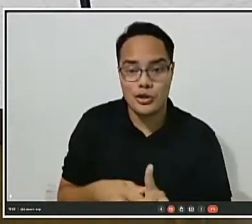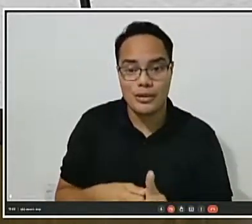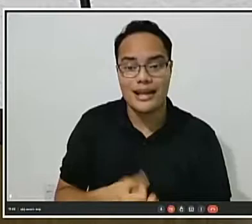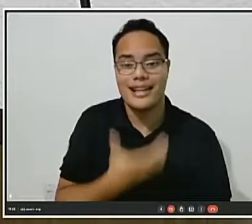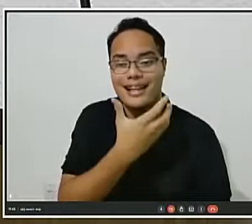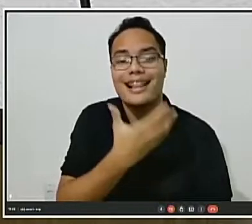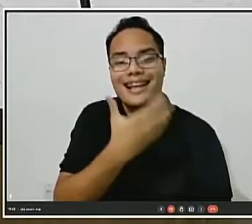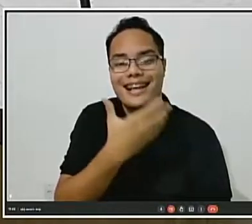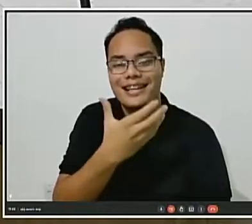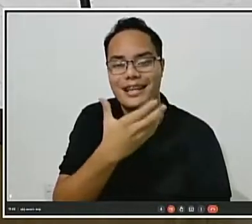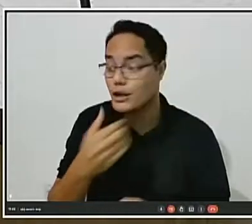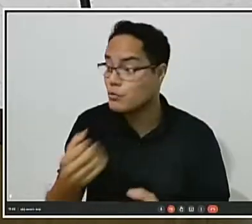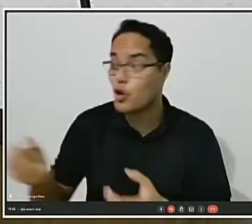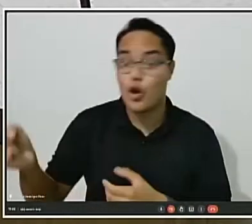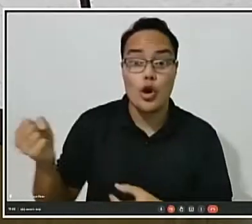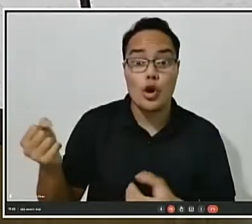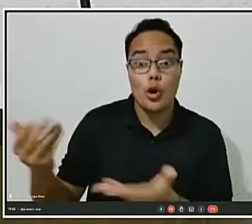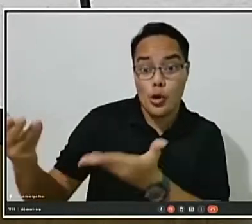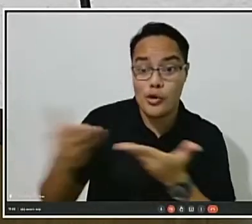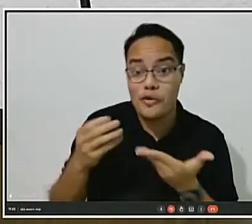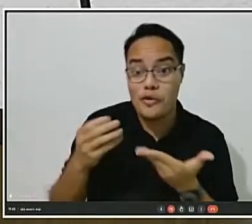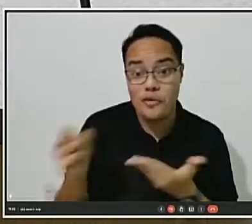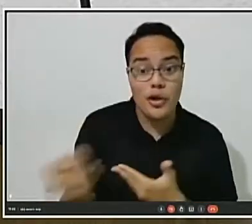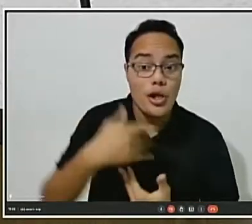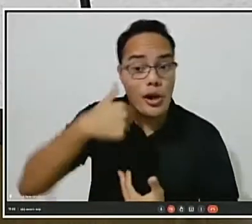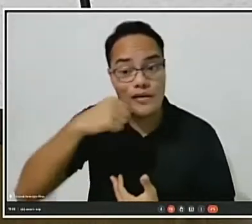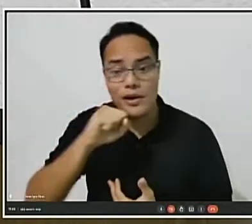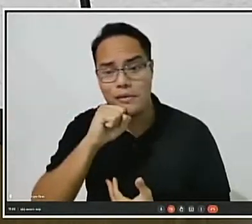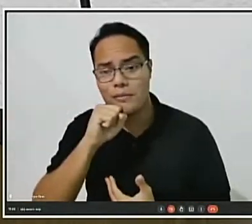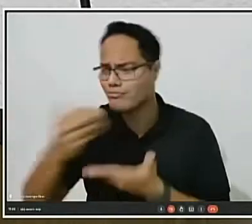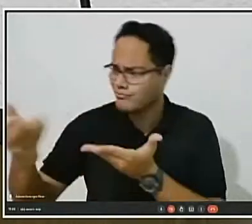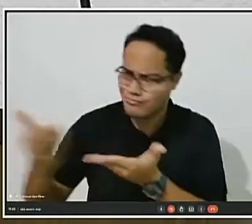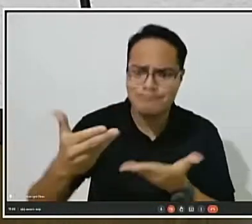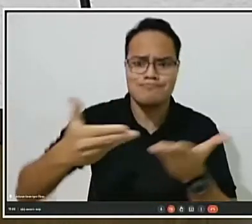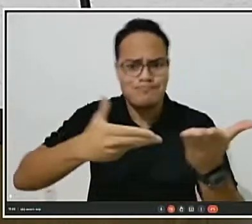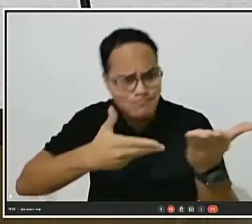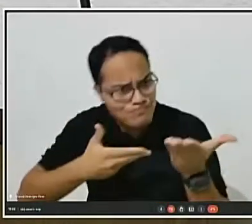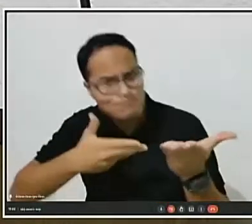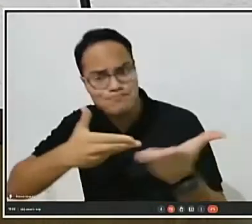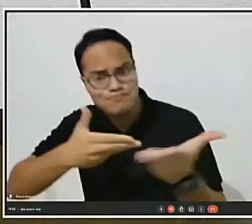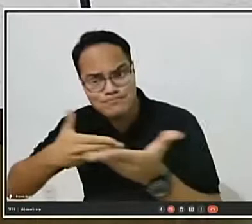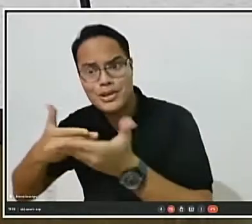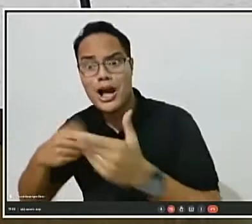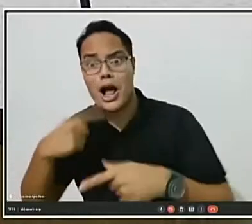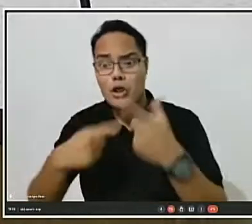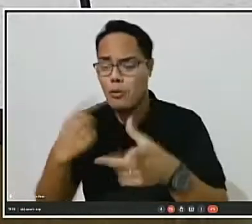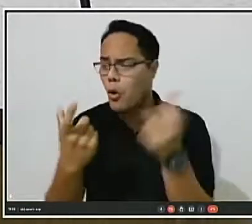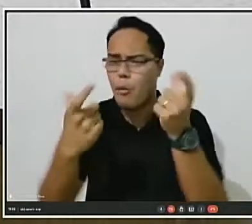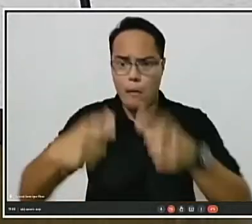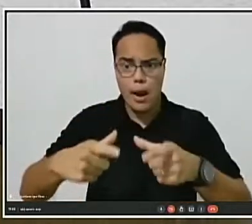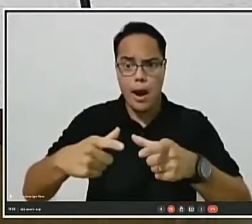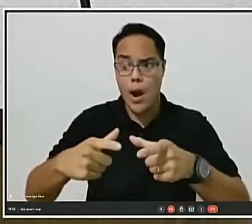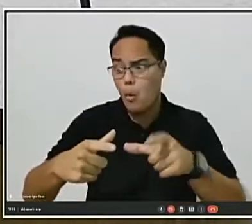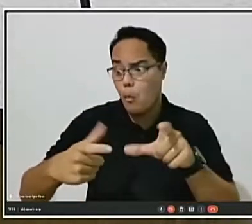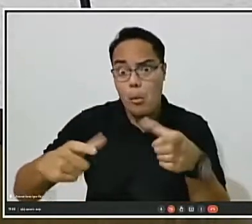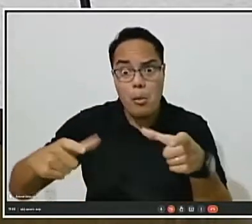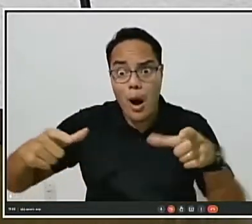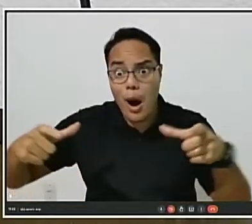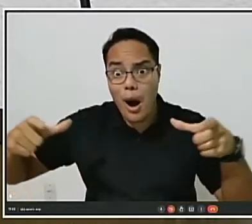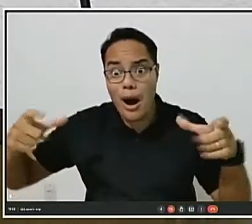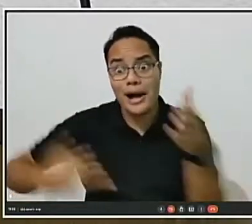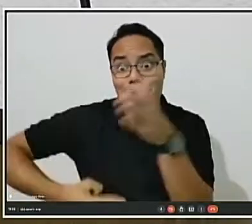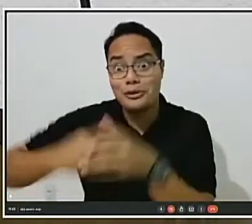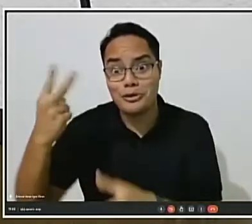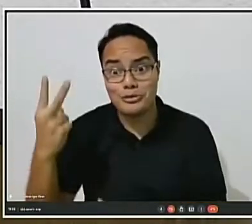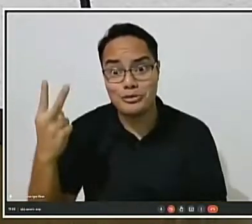com seus filhos. Lancharam e, assim sendo, o grupo foi aumentando. E no segundo encontro compareceram Miriam Mess e sua filha Sara